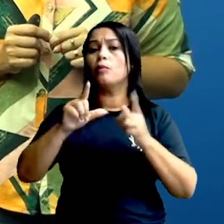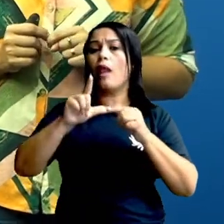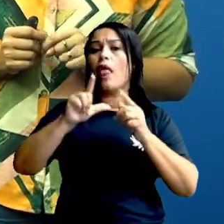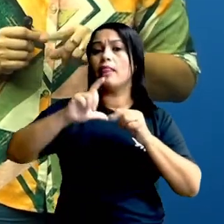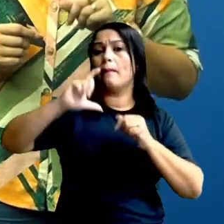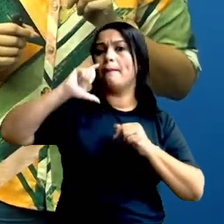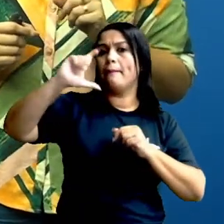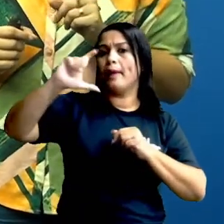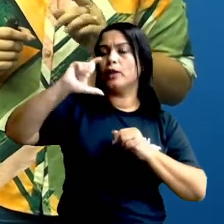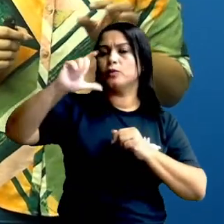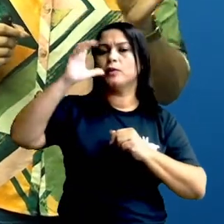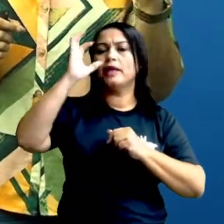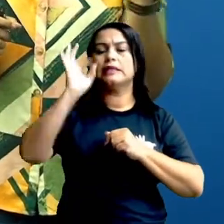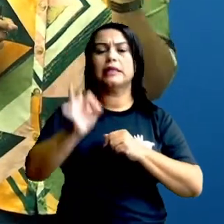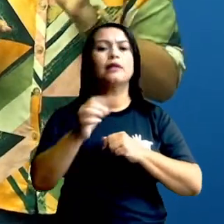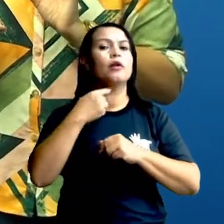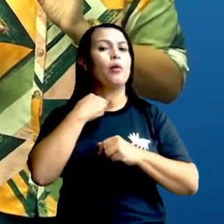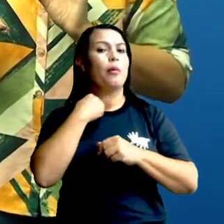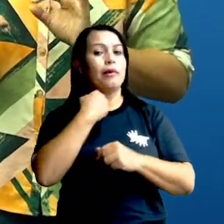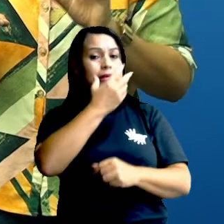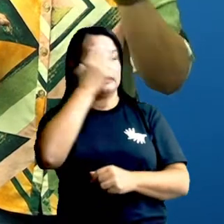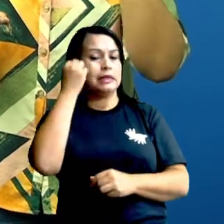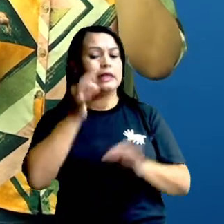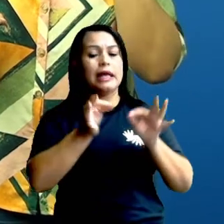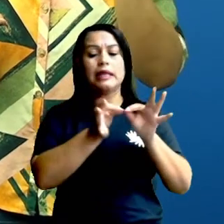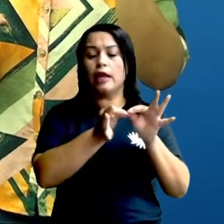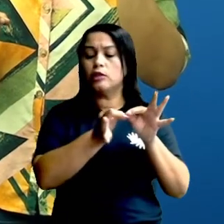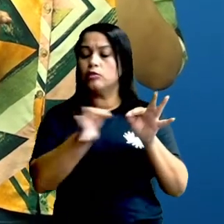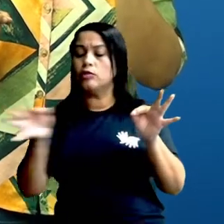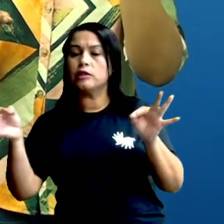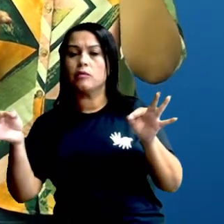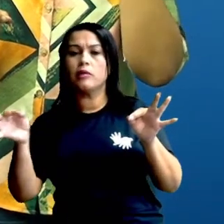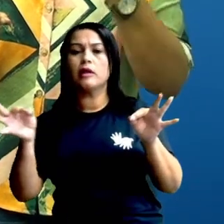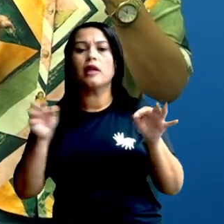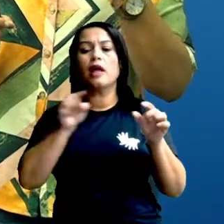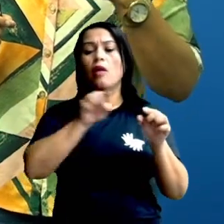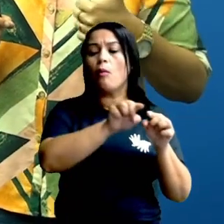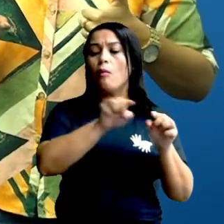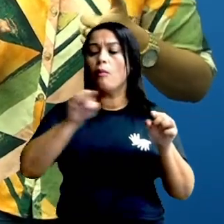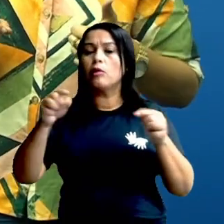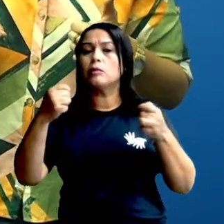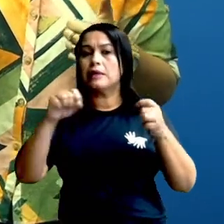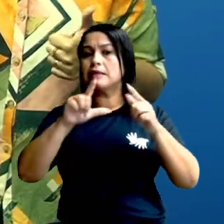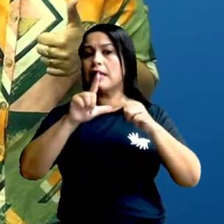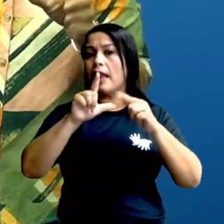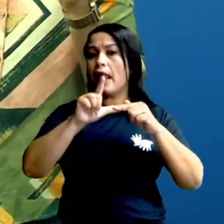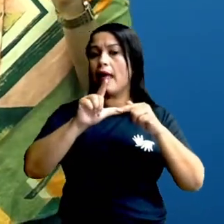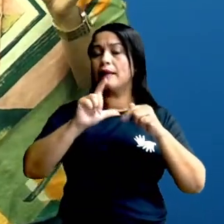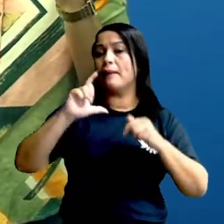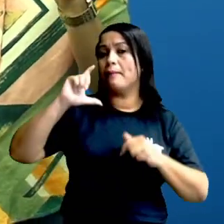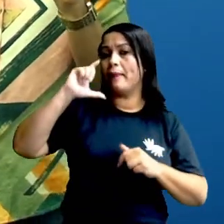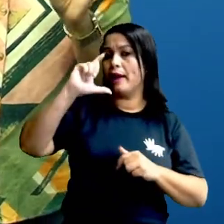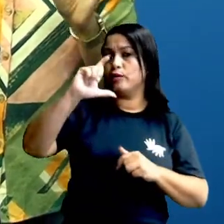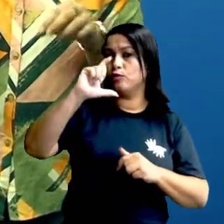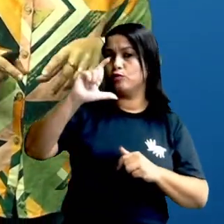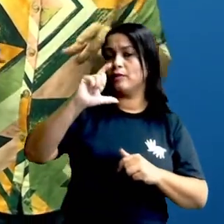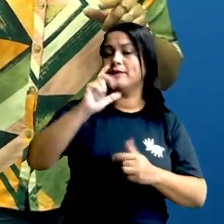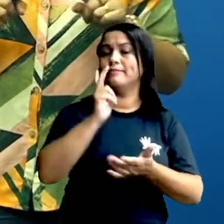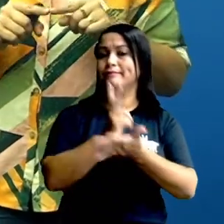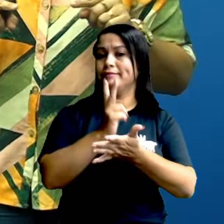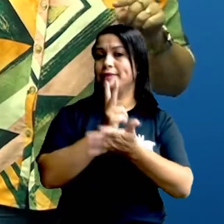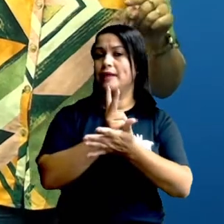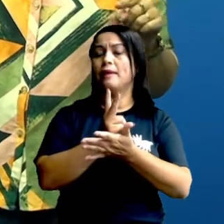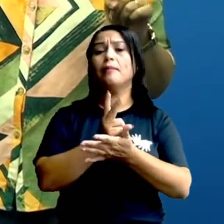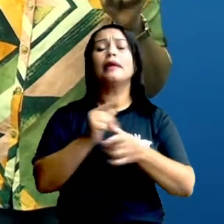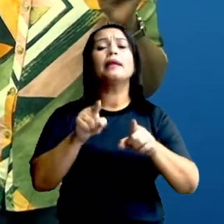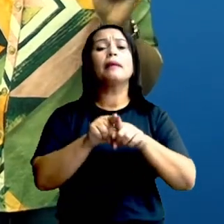maiúsculas Tá certo então não esqueça então era só um segmento de reta foi marcar os pontos os pontos tem que ser marcado por letra maiúscula